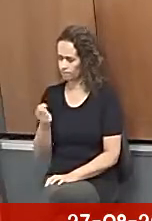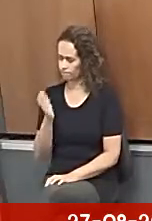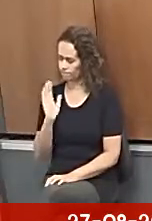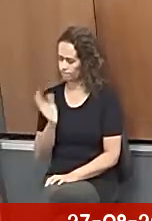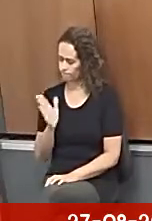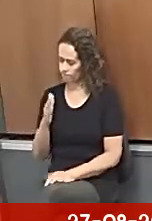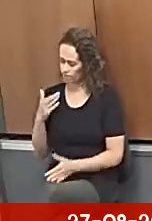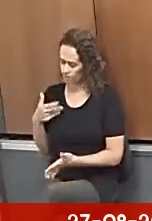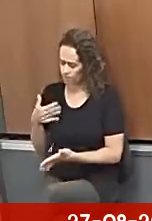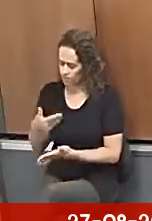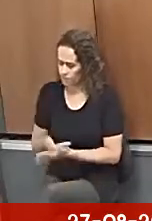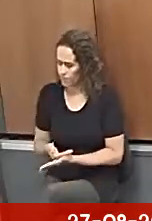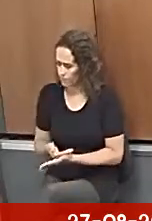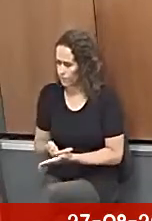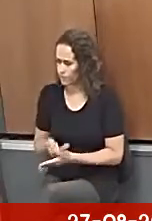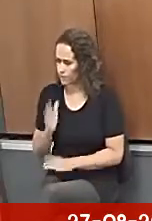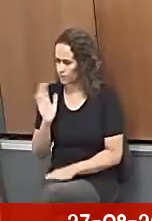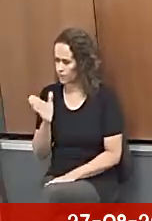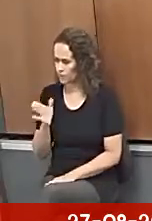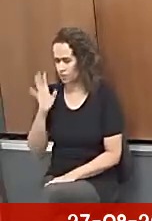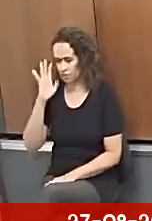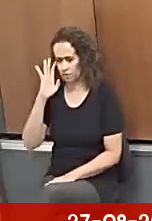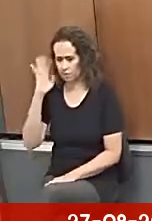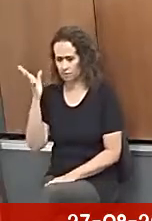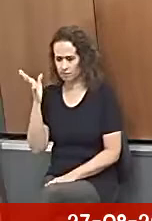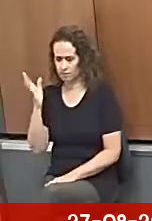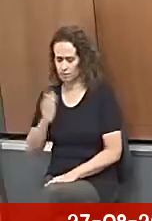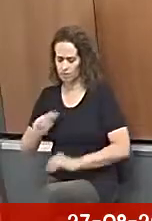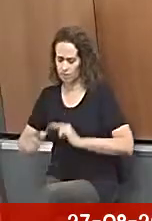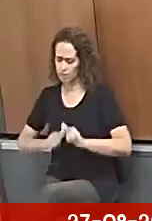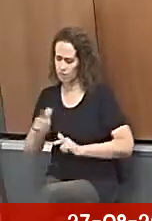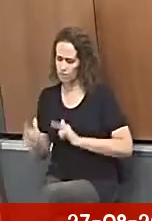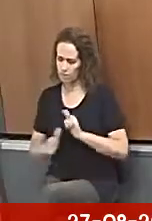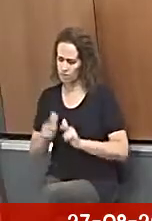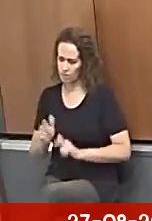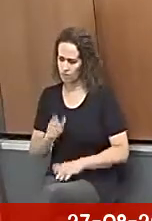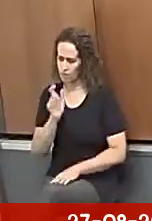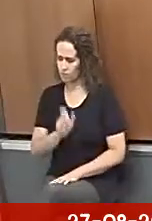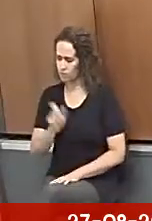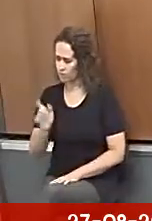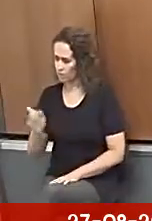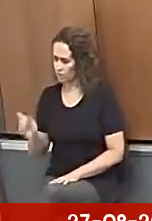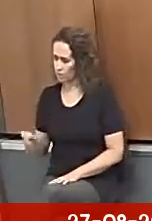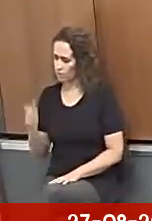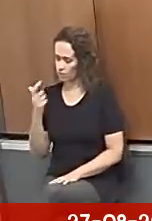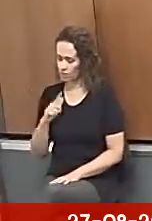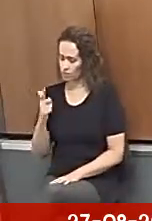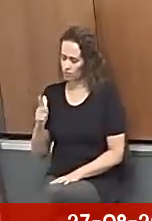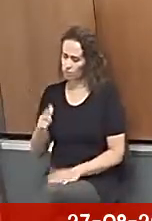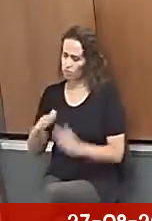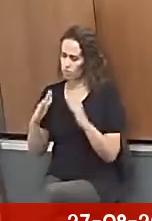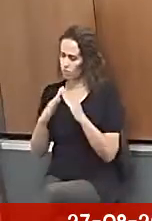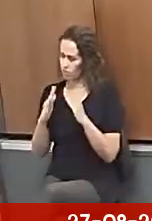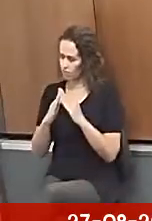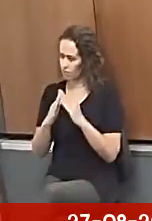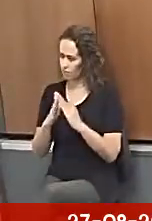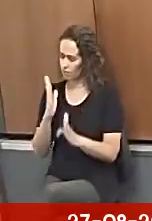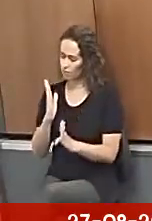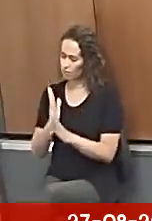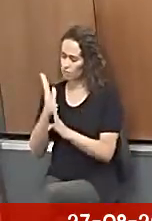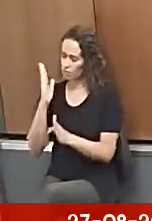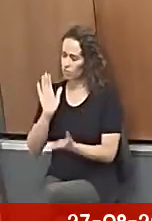juntamente com o fábio militão e outros companheiros nosso trabalho com moradores de rua nós descobrimos nem um casal de homossexuais